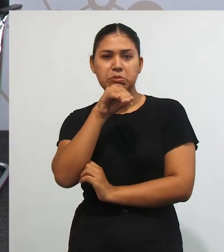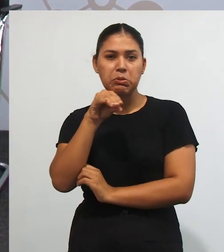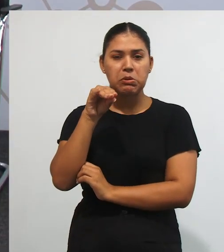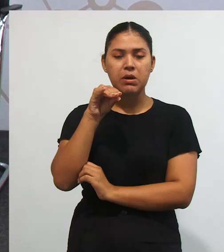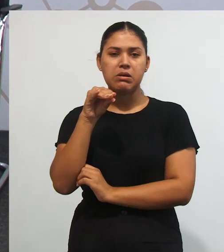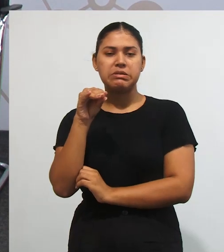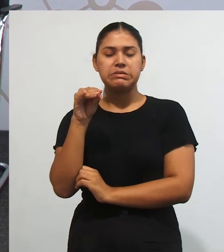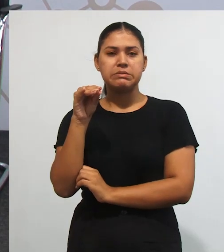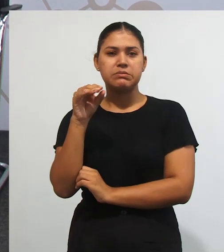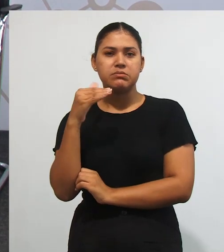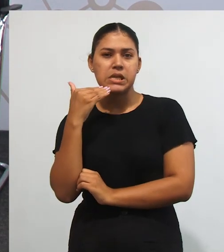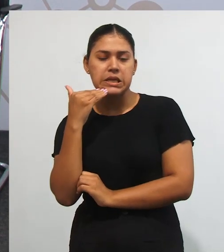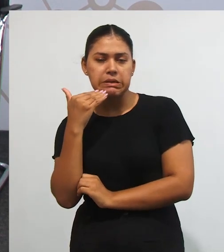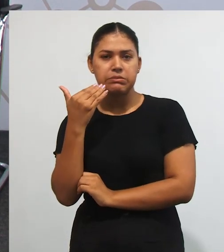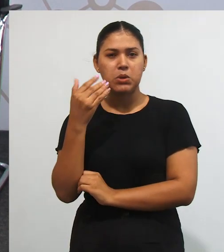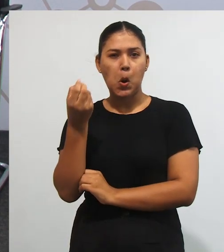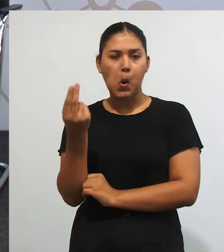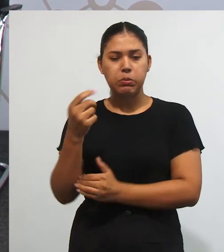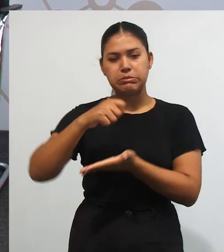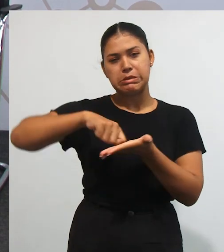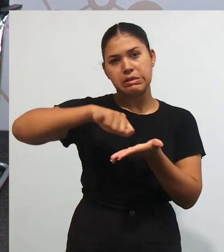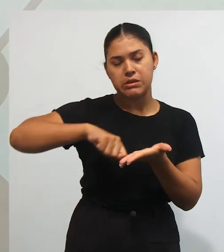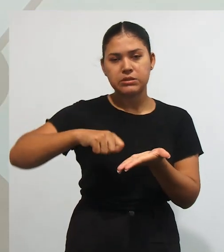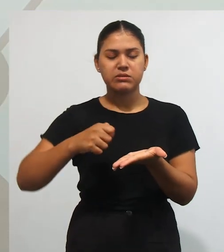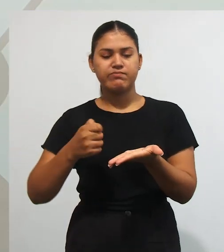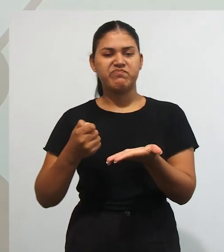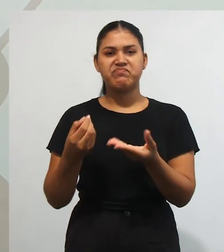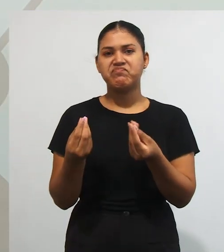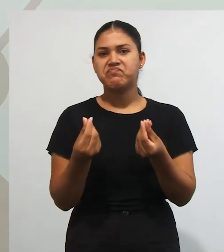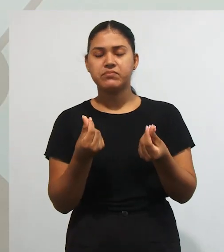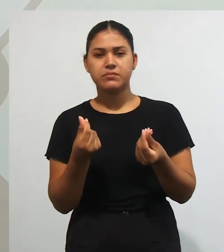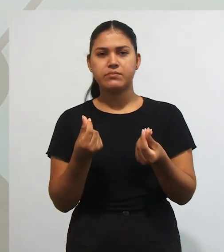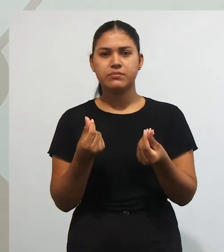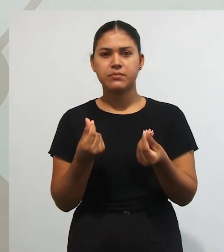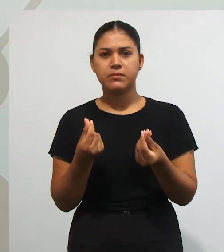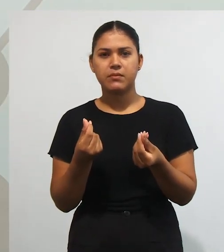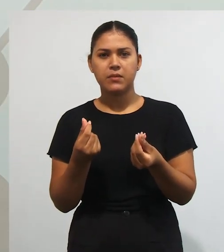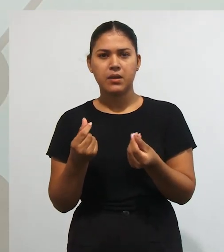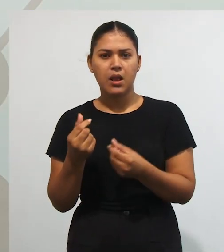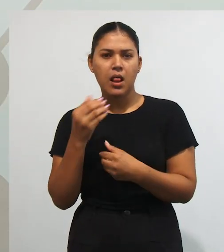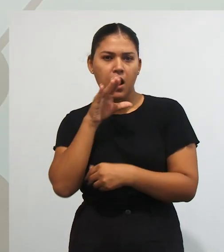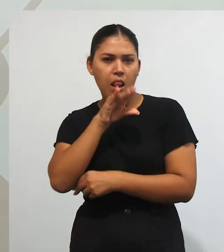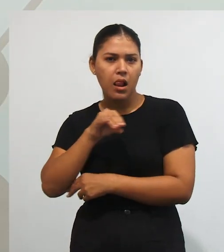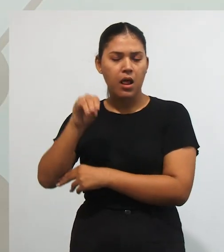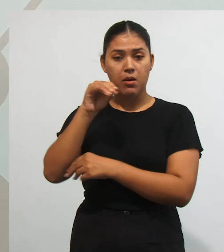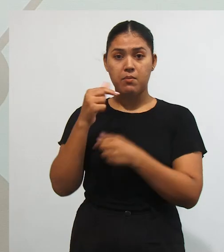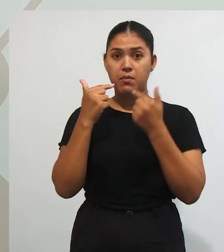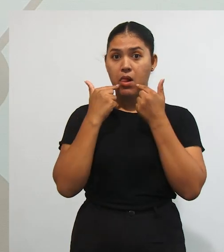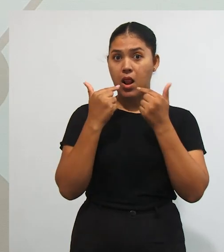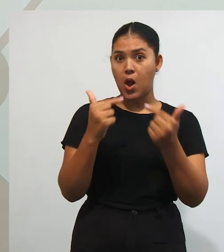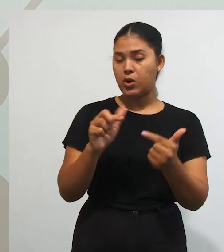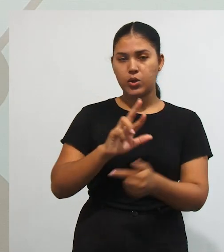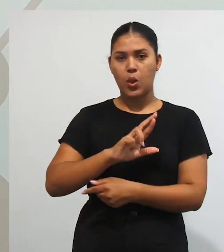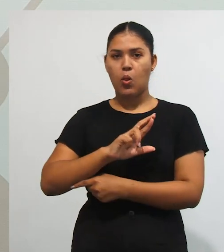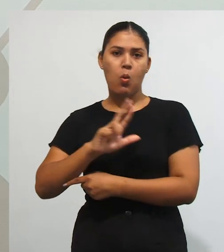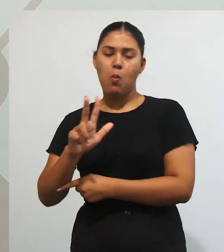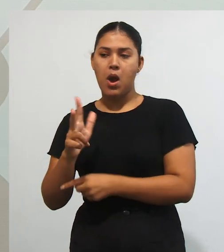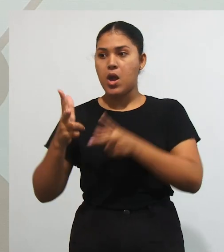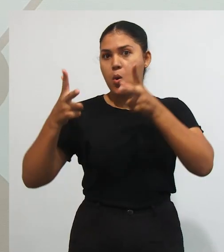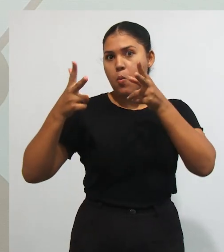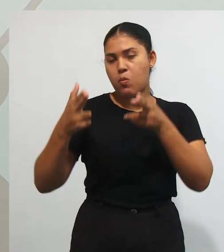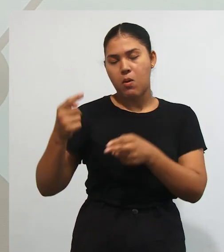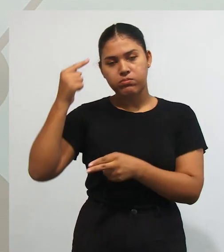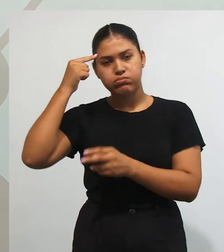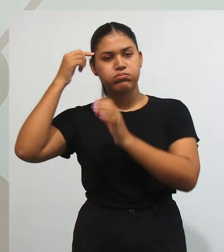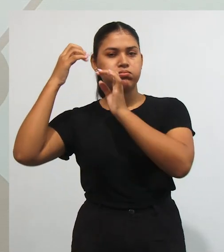mal. Então, é como se a linguagem fosse um espelho do pensamento. E não, na verdade, na concepção